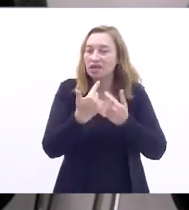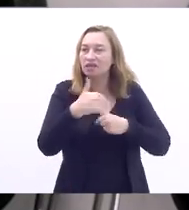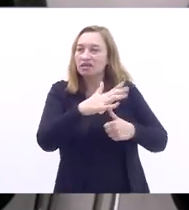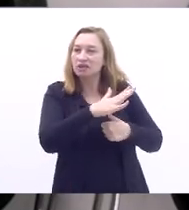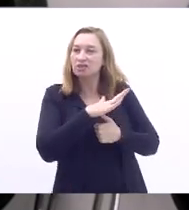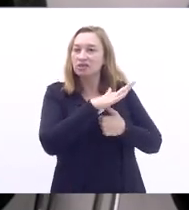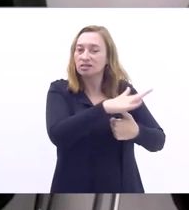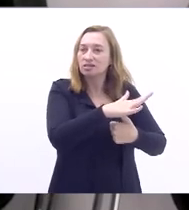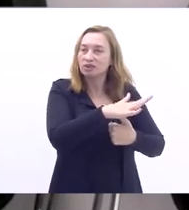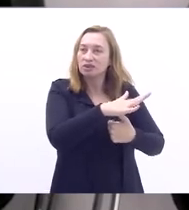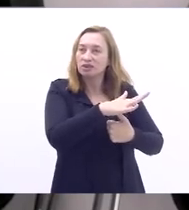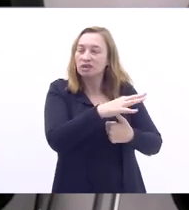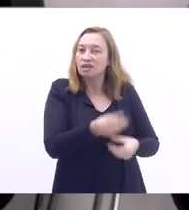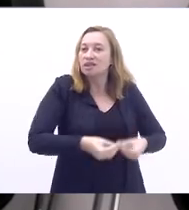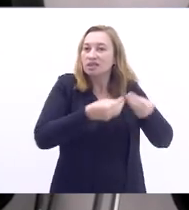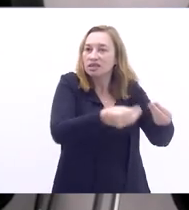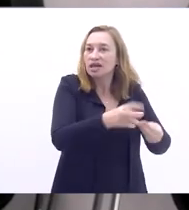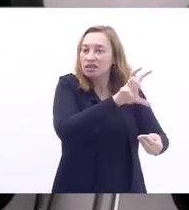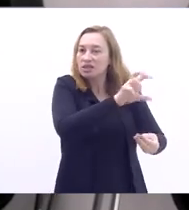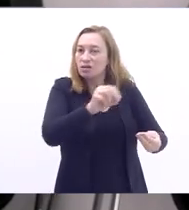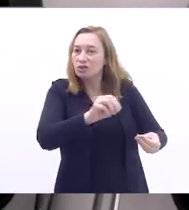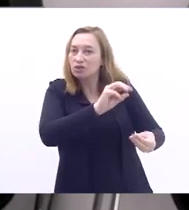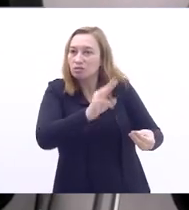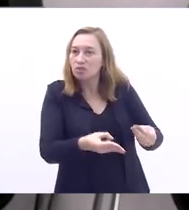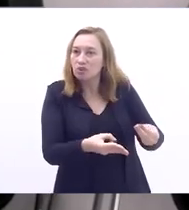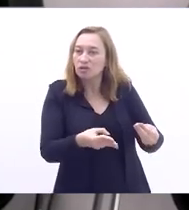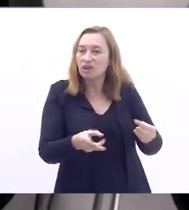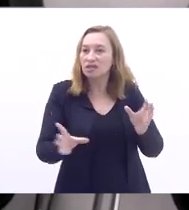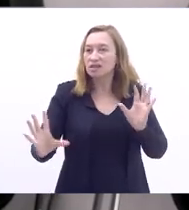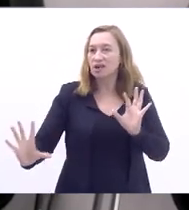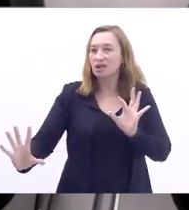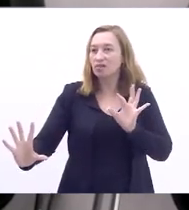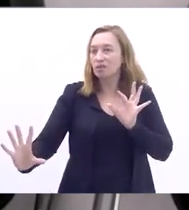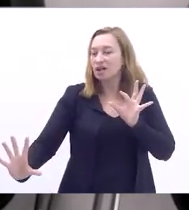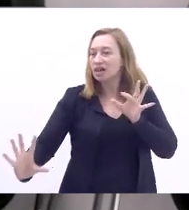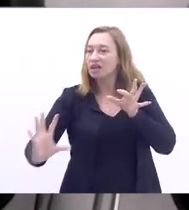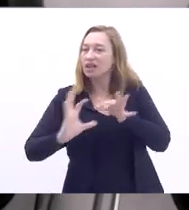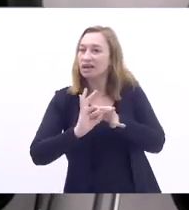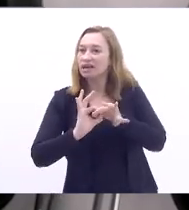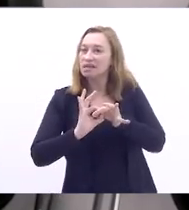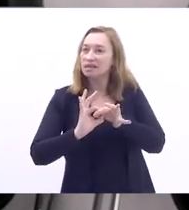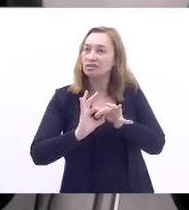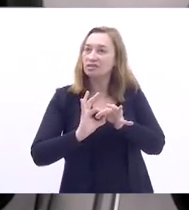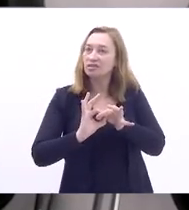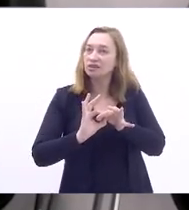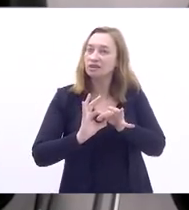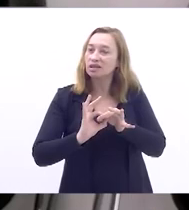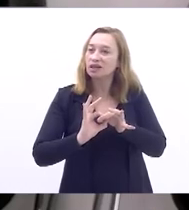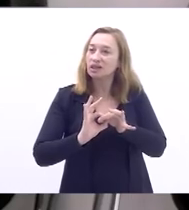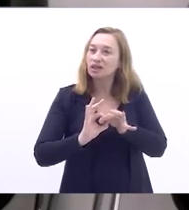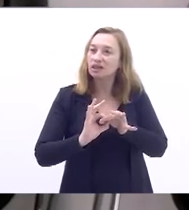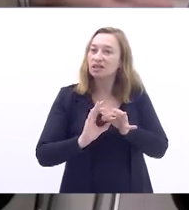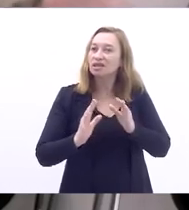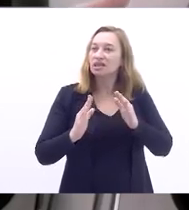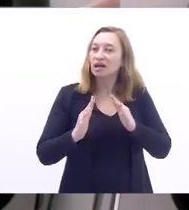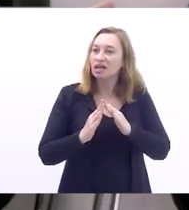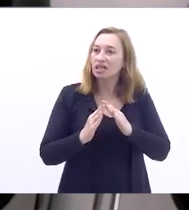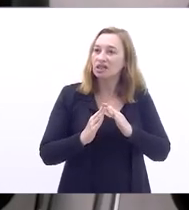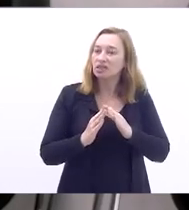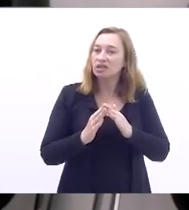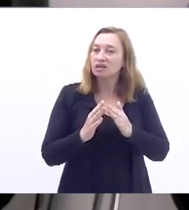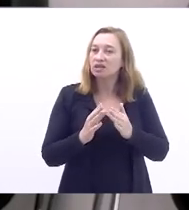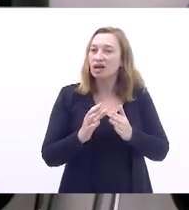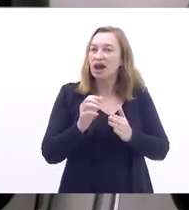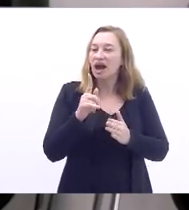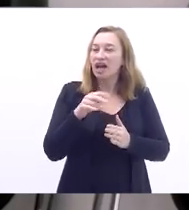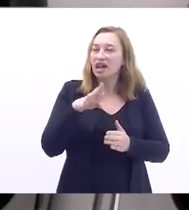Não sei quantos milhões para fazer a intermediação da casa da do arquivo Municipal de